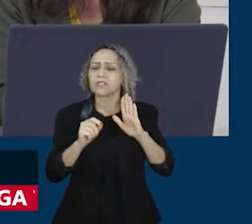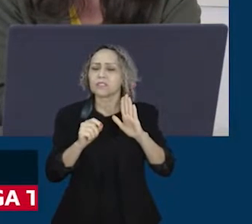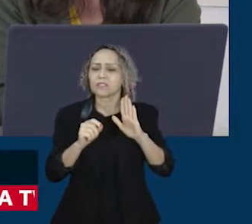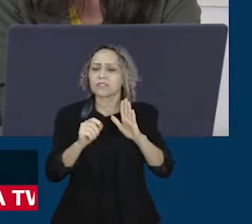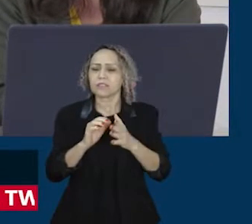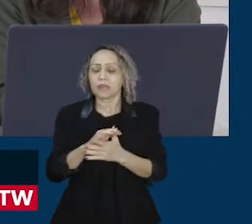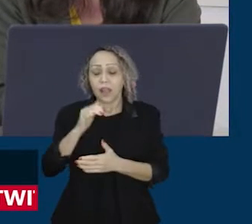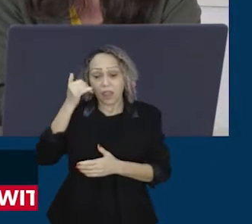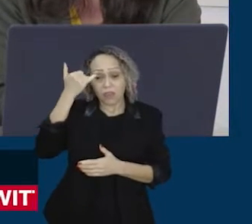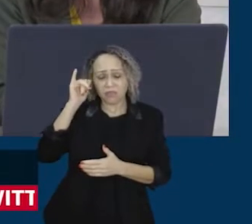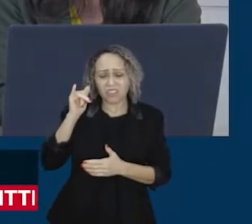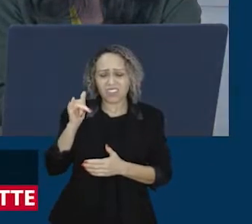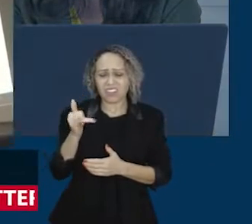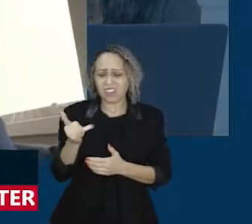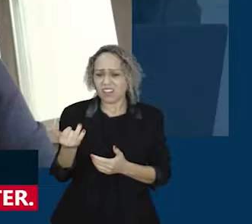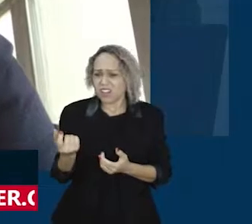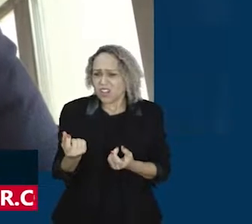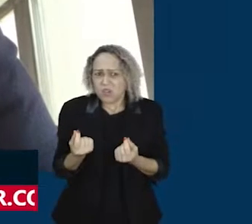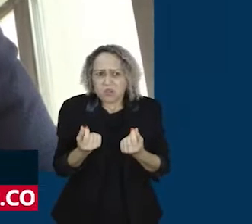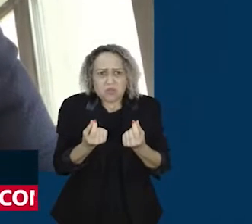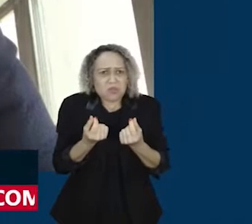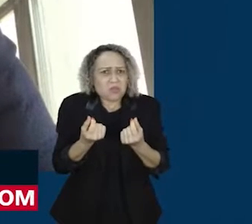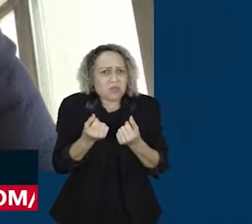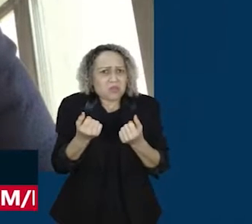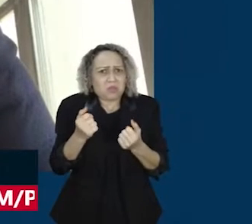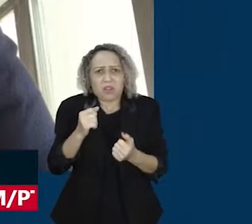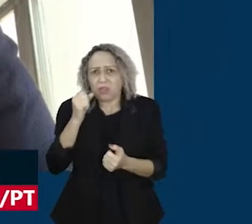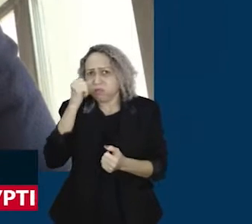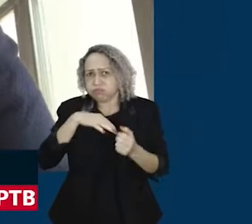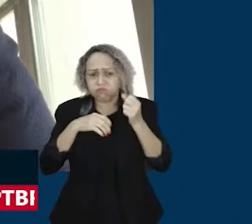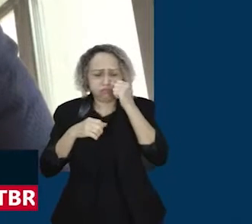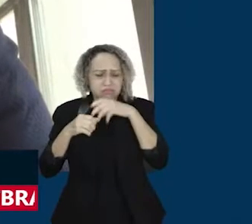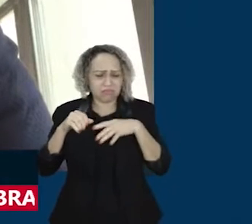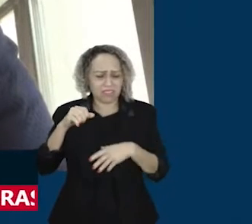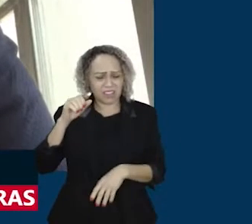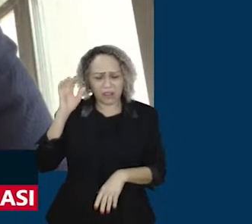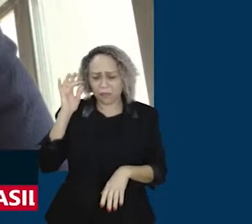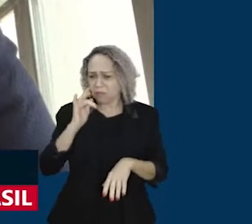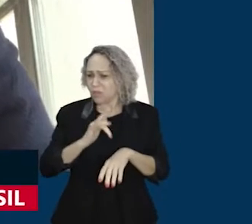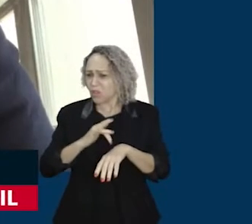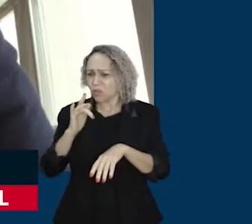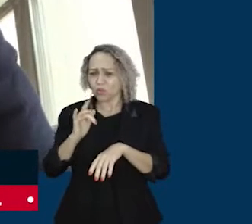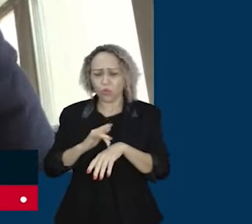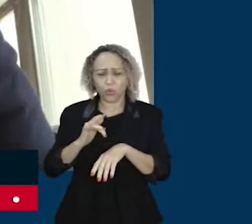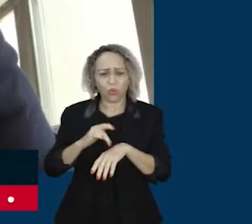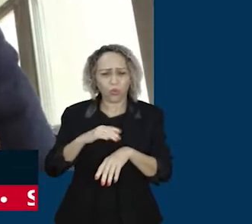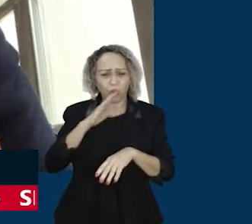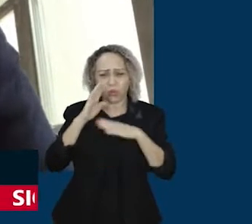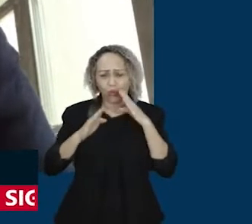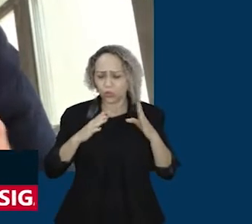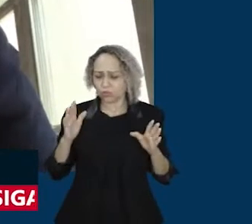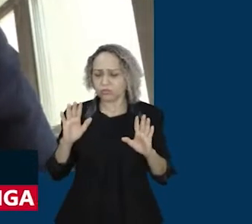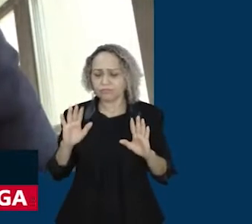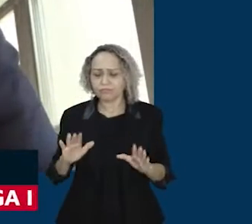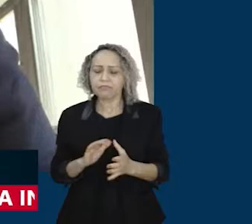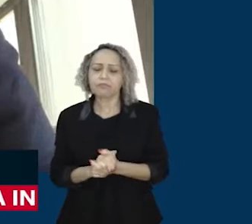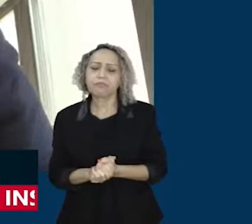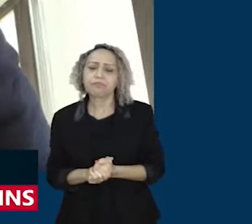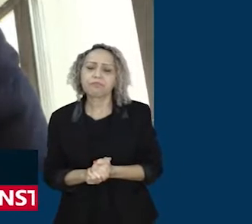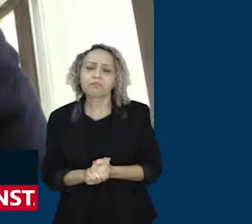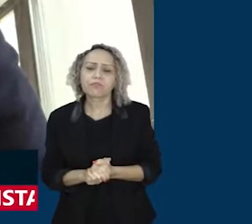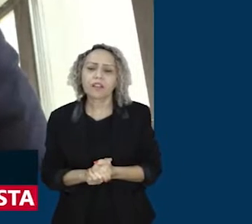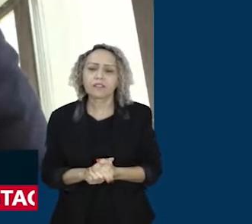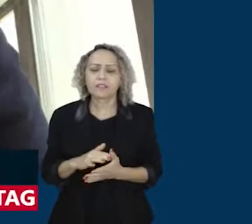exemplo é muito bom. Se você culpa governos ou alíquota de imposto, né, independente que ela